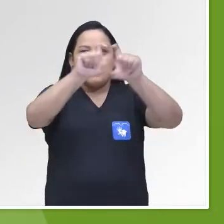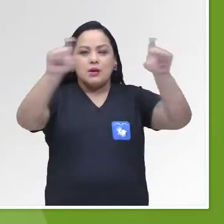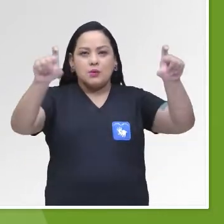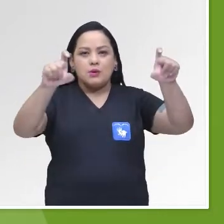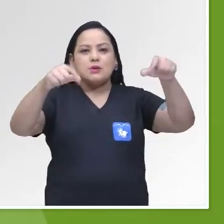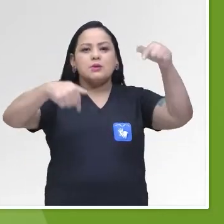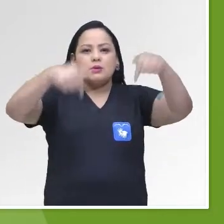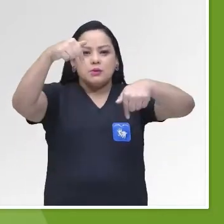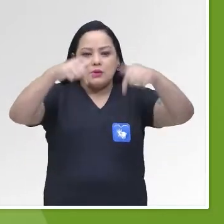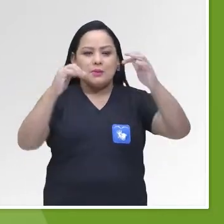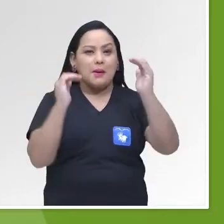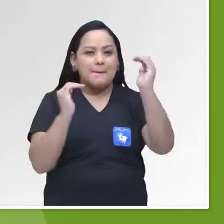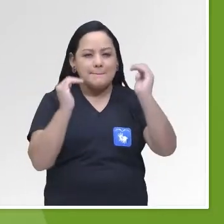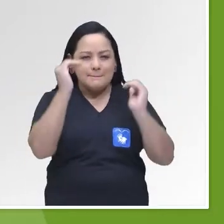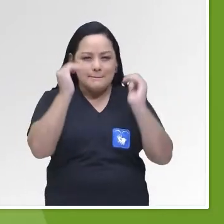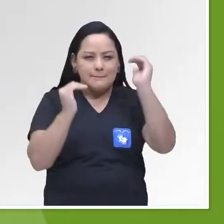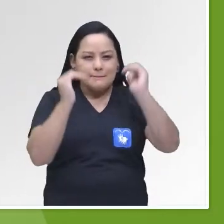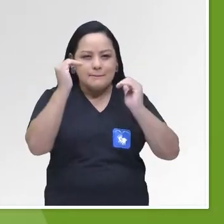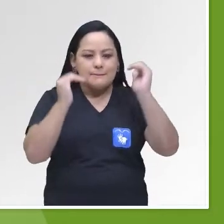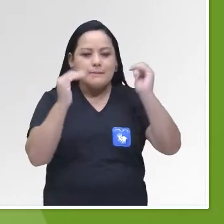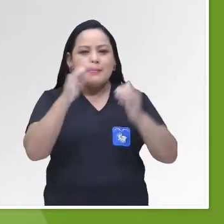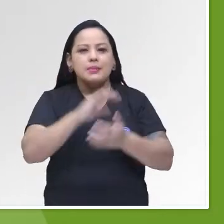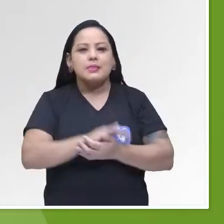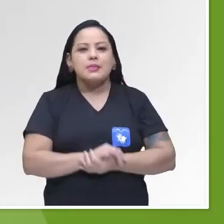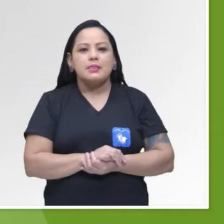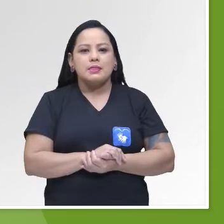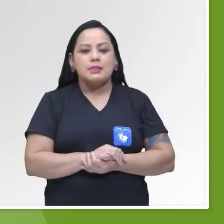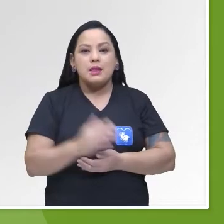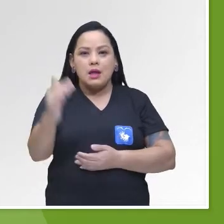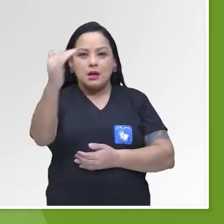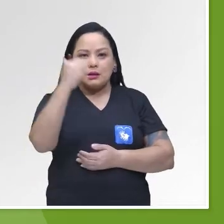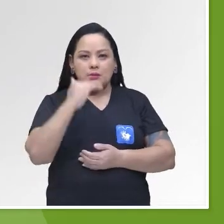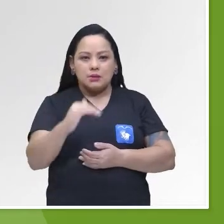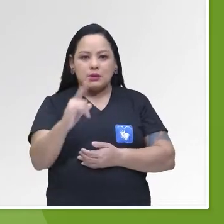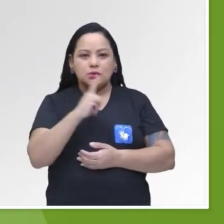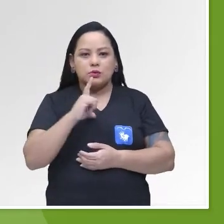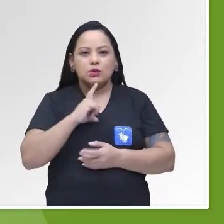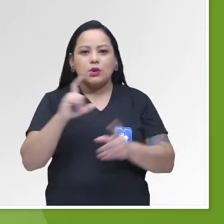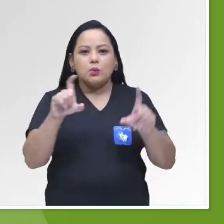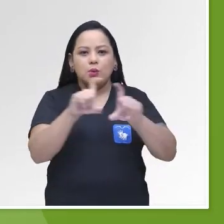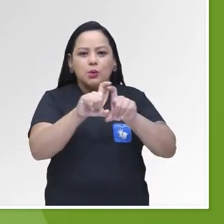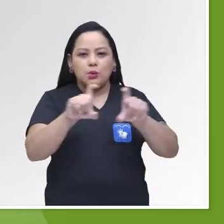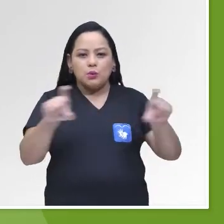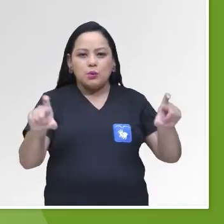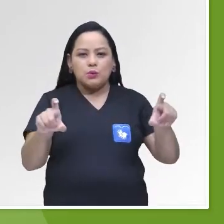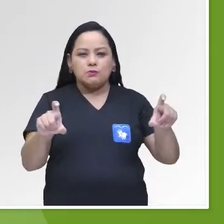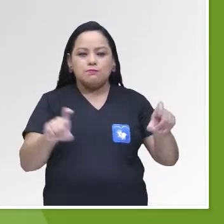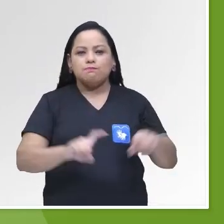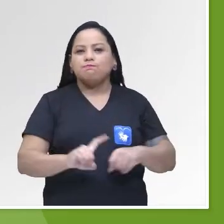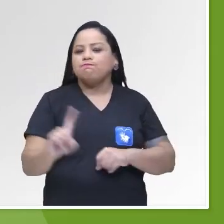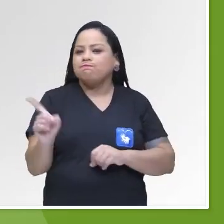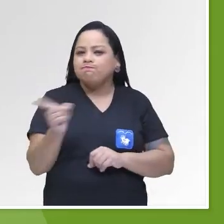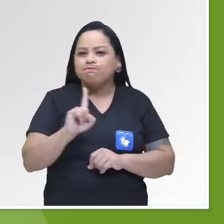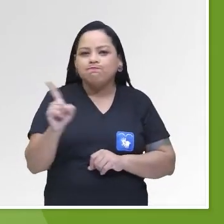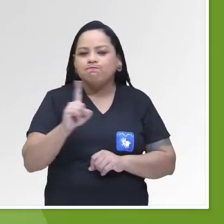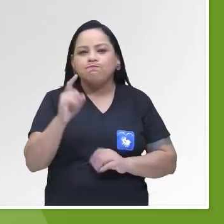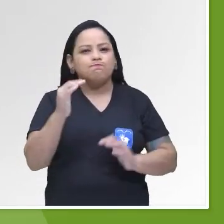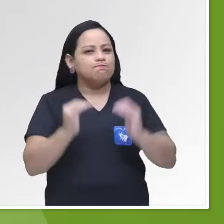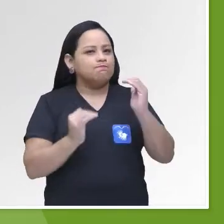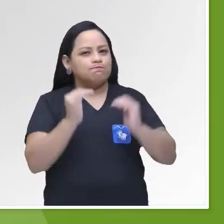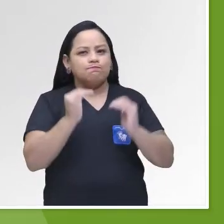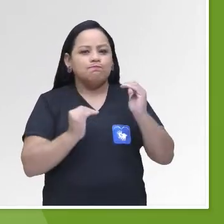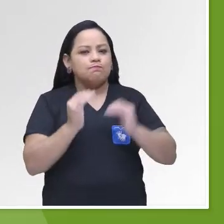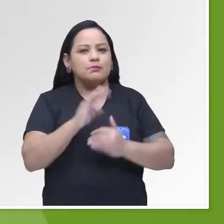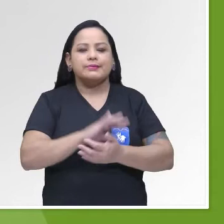química balanceada e aqui embaixo eu tenho uma equação química não balanceada,